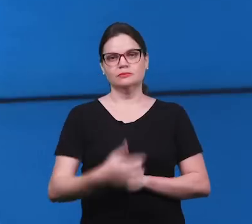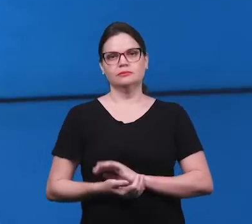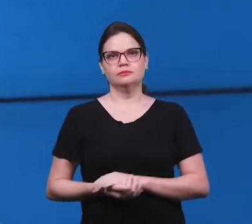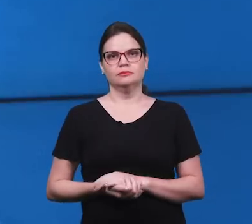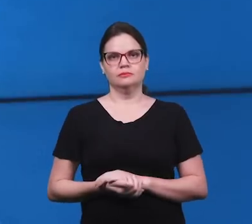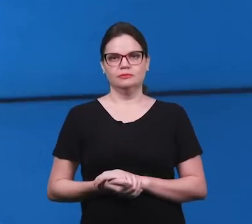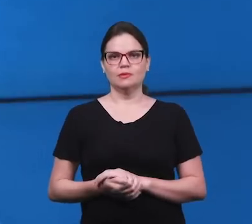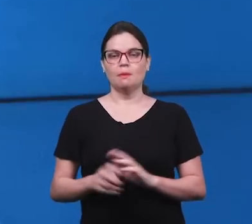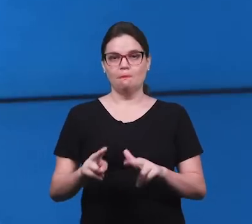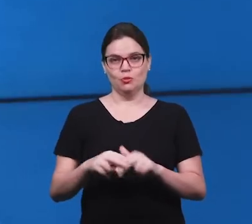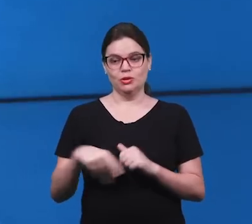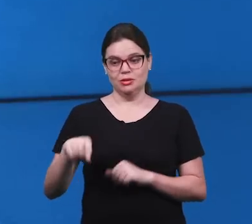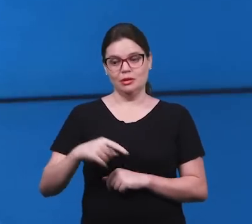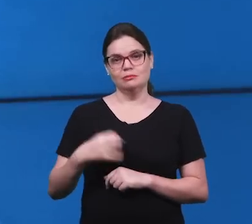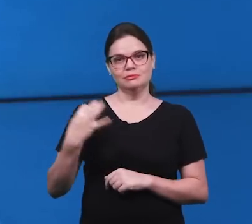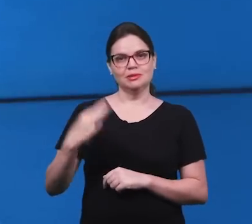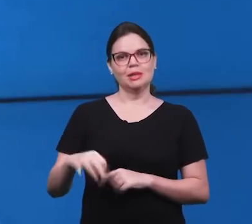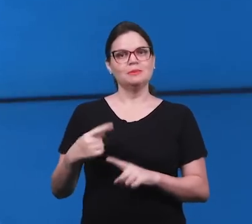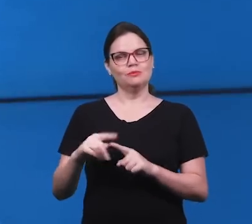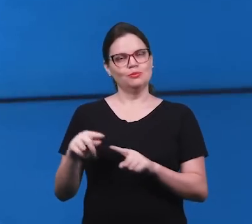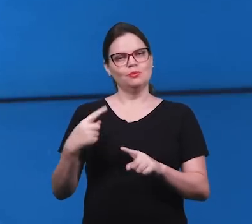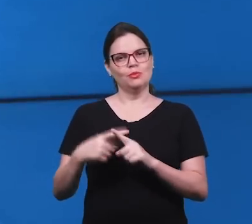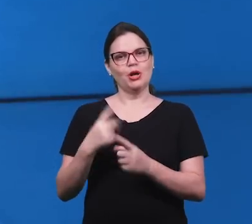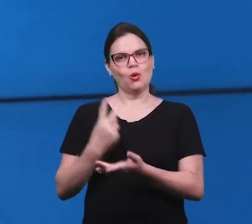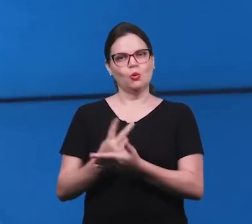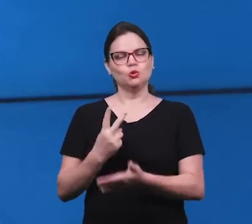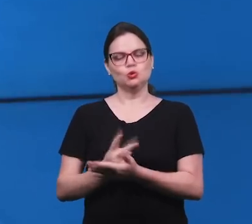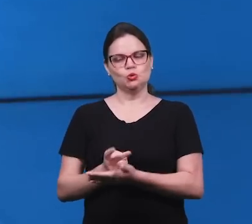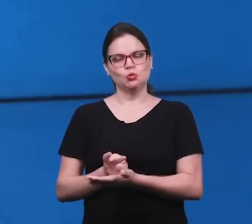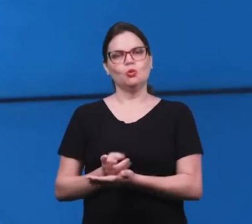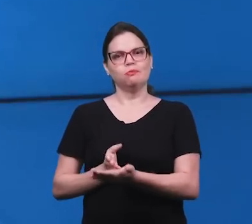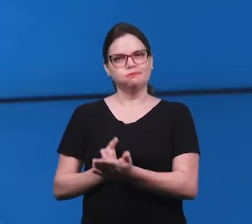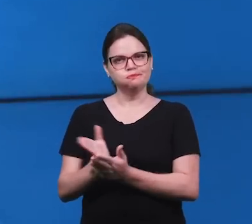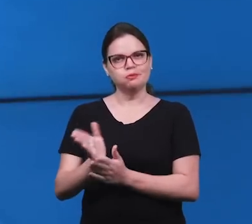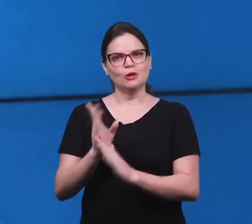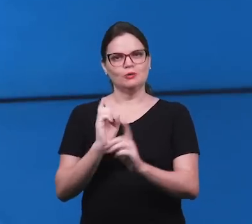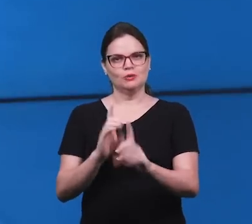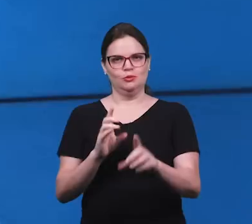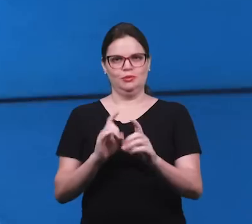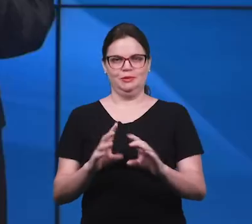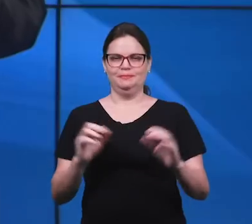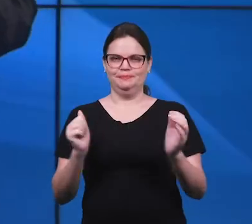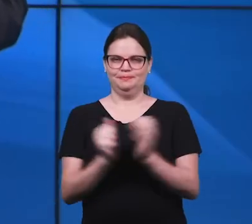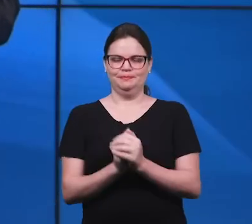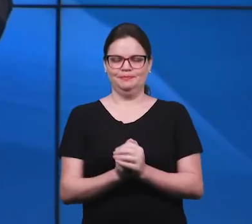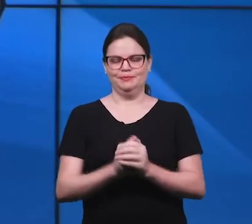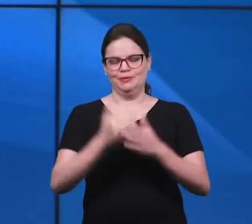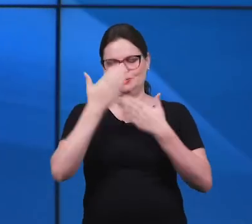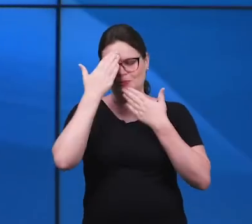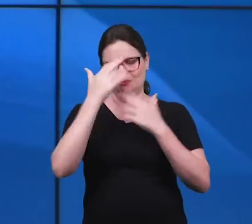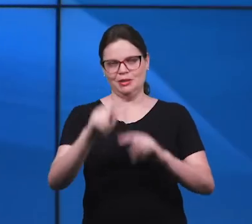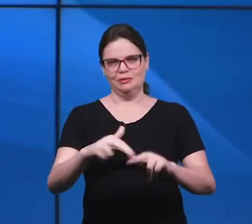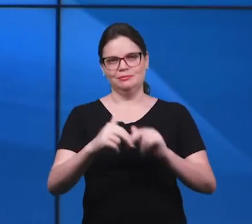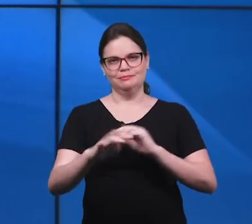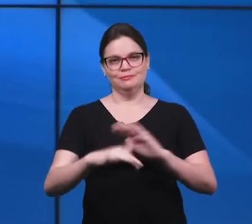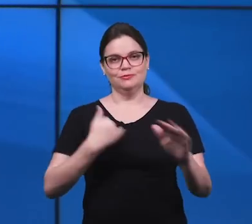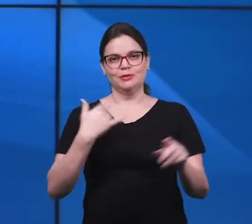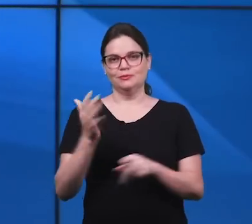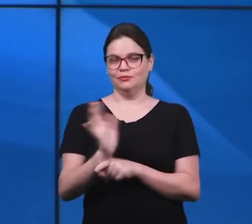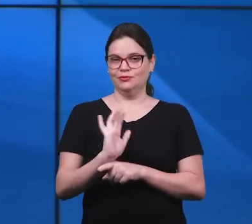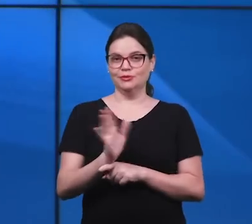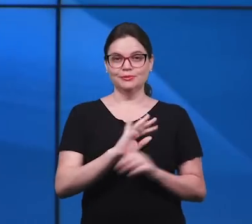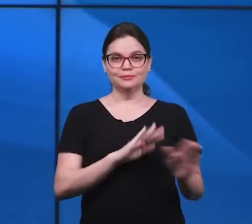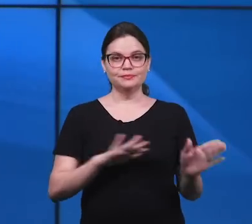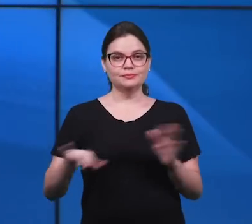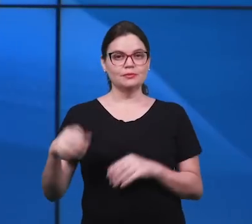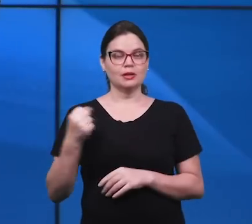manterem-se firmes na doutrina. Amém? Obrigado, então, a sua participação, Cleidson. Muito bem, vamos agora à pergunta número